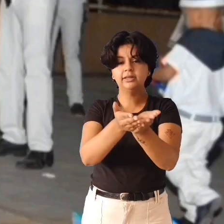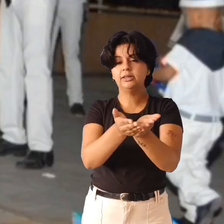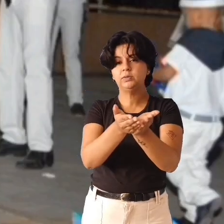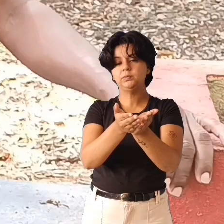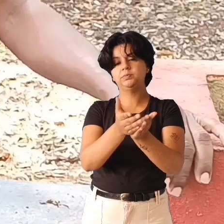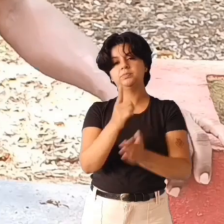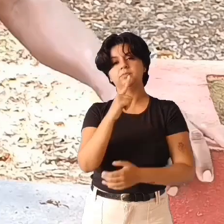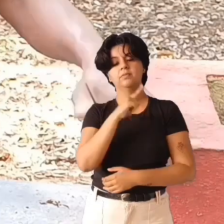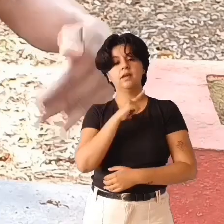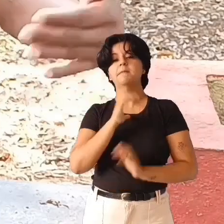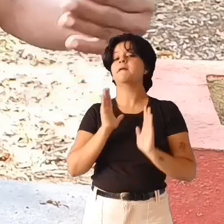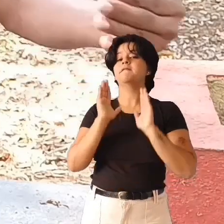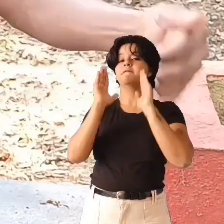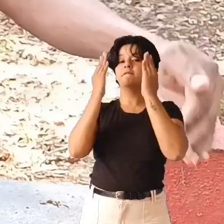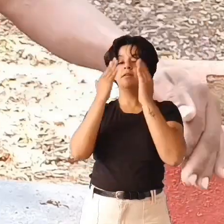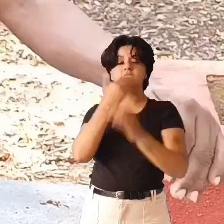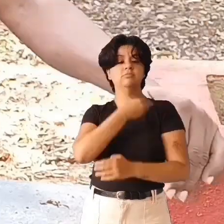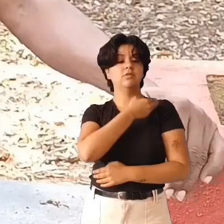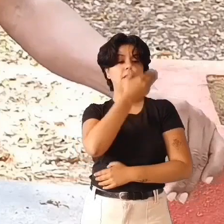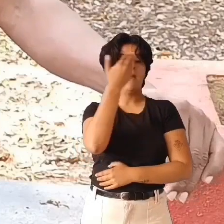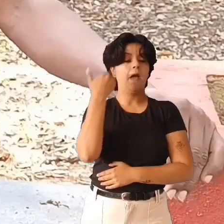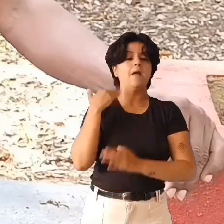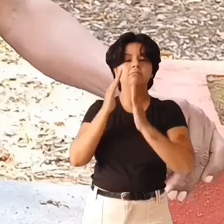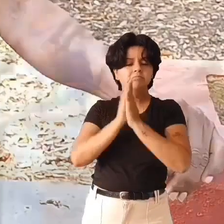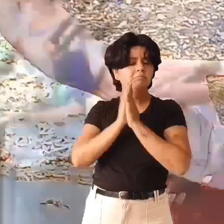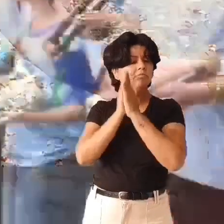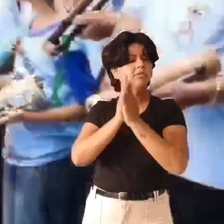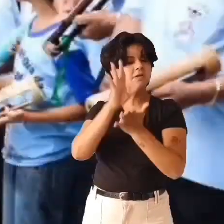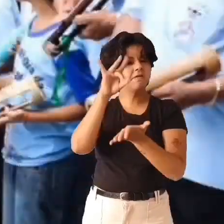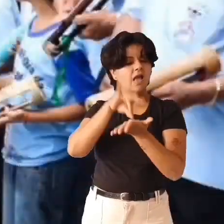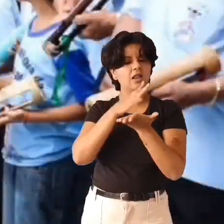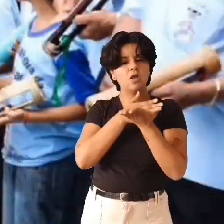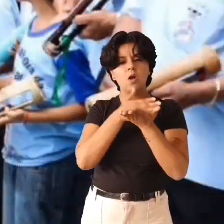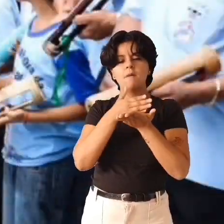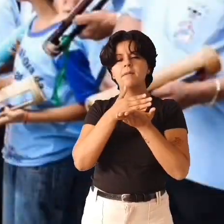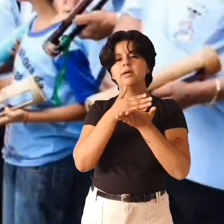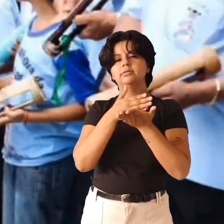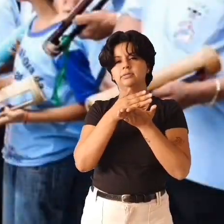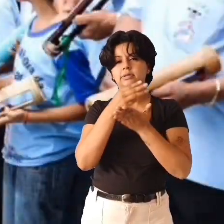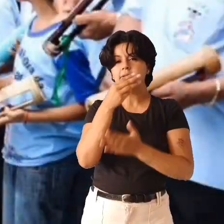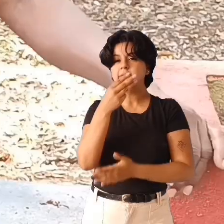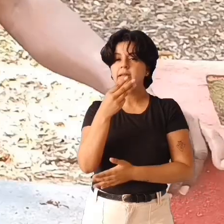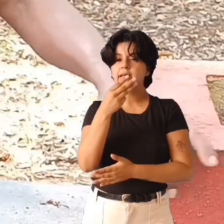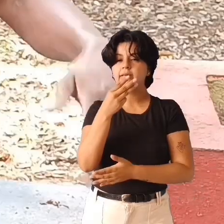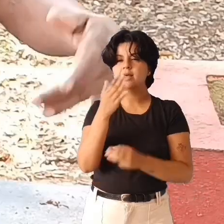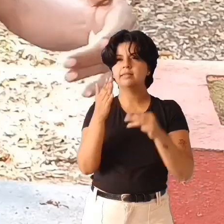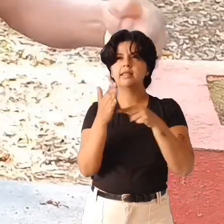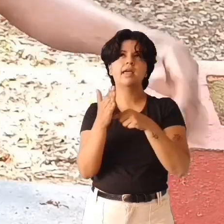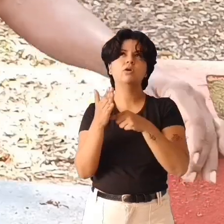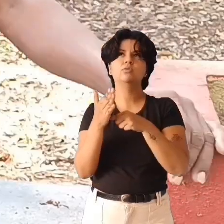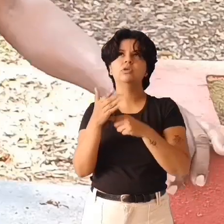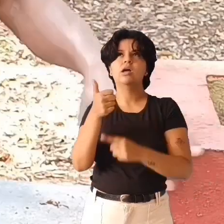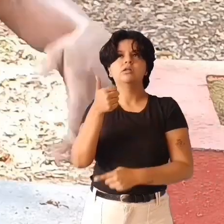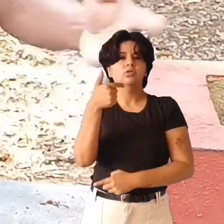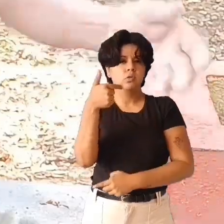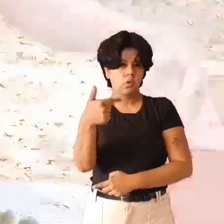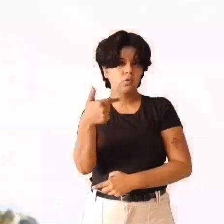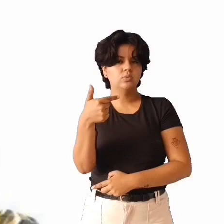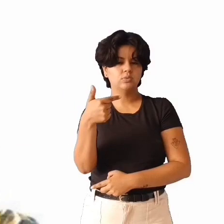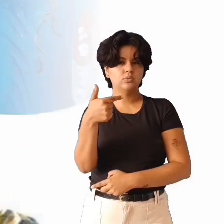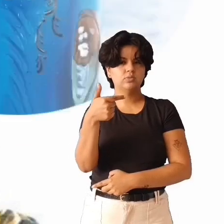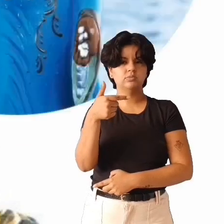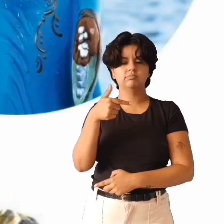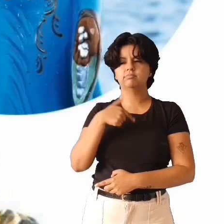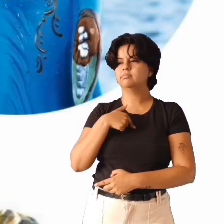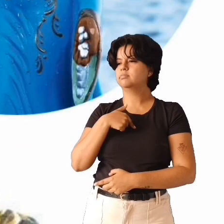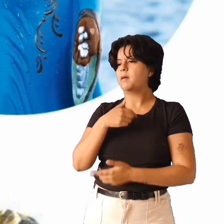barquinha. Nós temos a festa Nossa Senhora da Piedade sincretizada, que começa no dia 13 e vai até o dia 12. Sincretizada